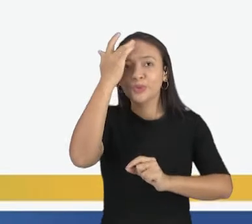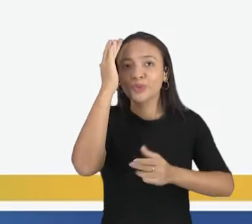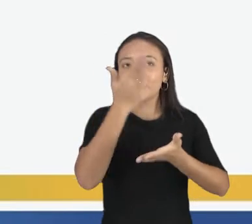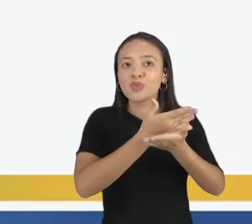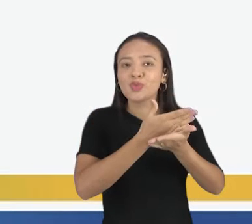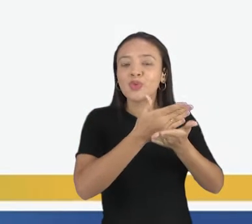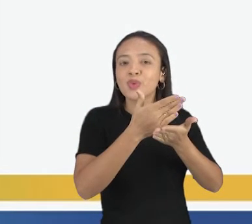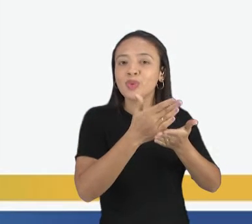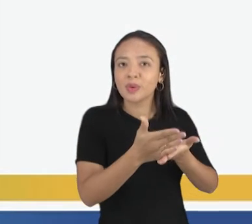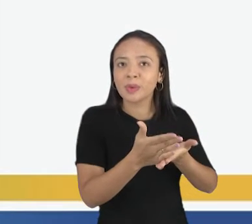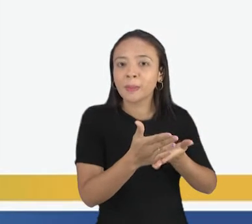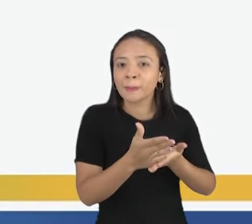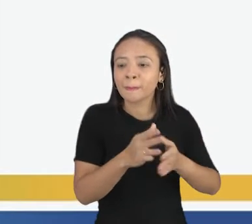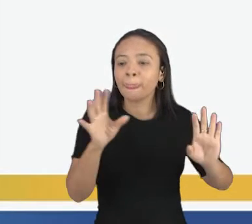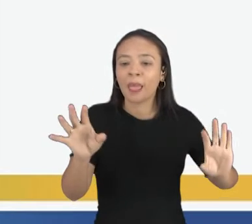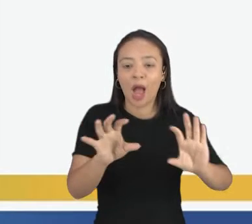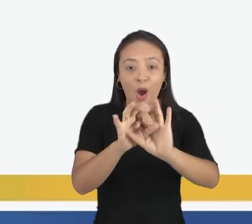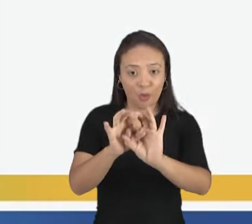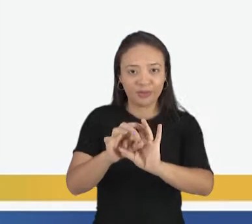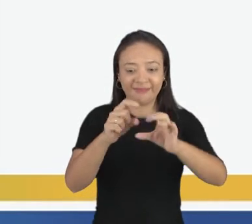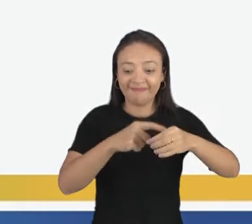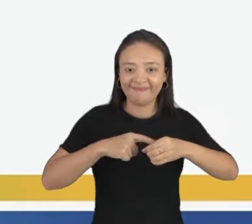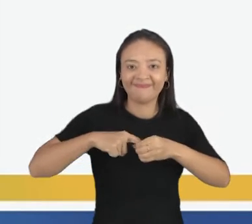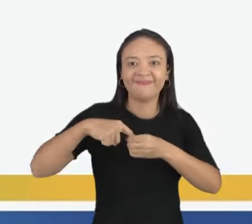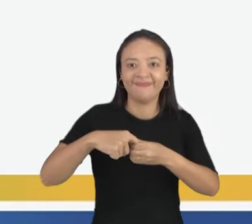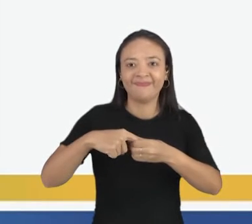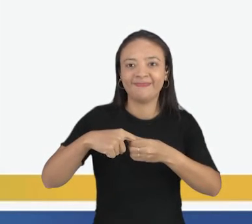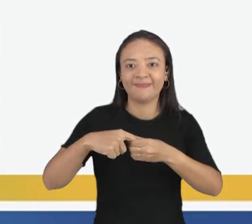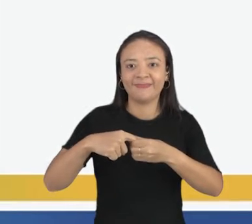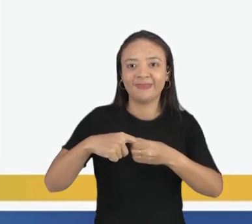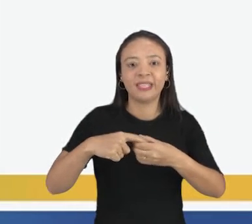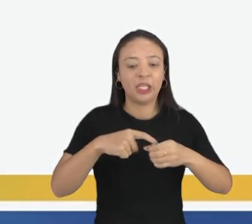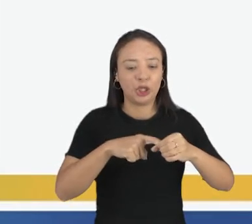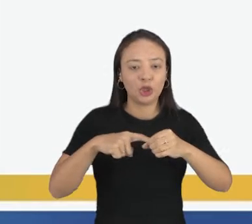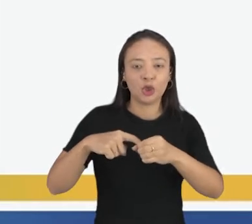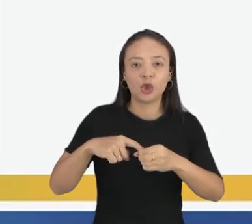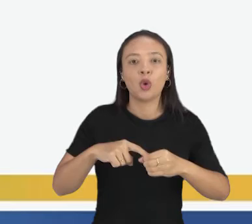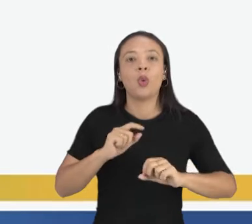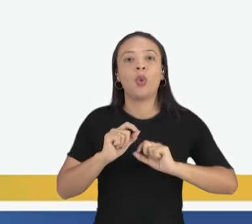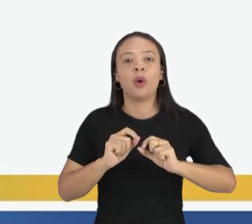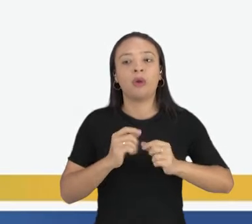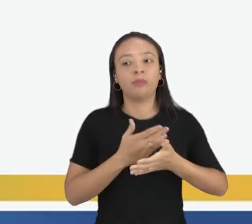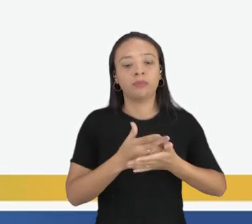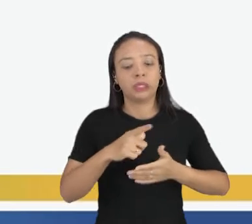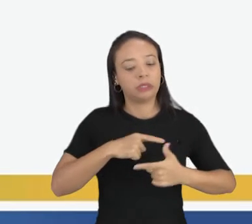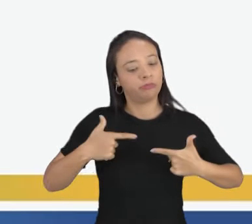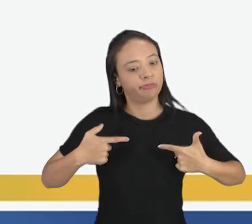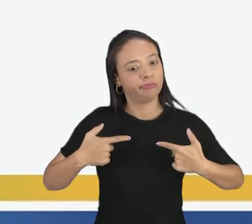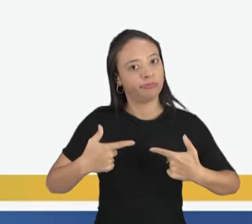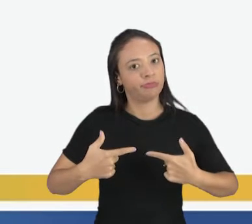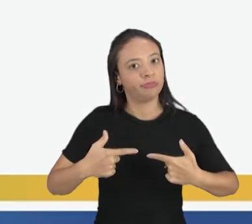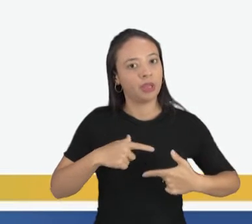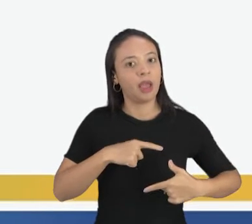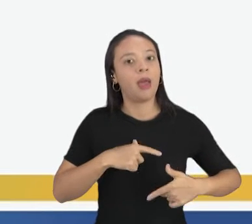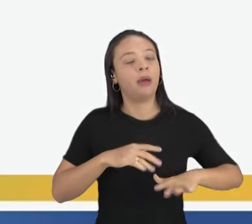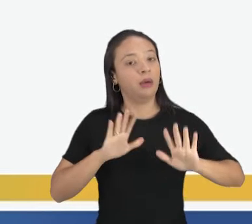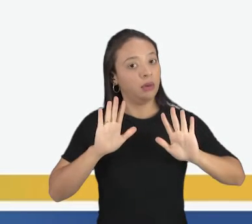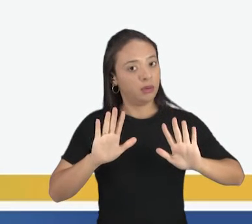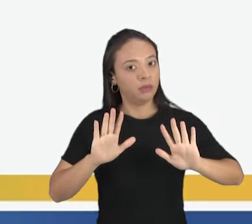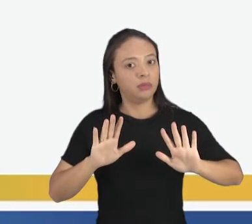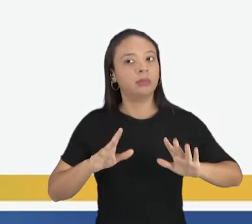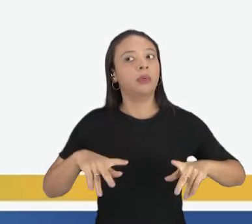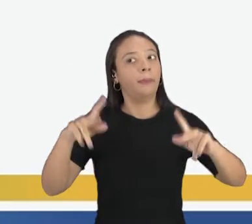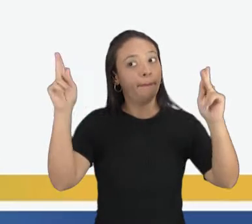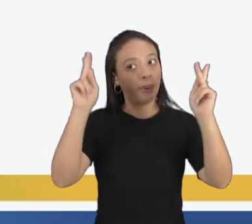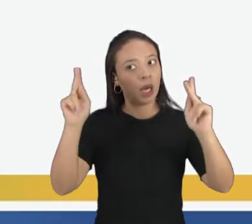começam a fazer alianças, elas começam a se armar, os países começam a se armar, mas eles estão naquela paz, ser uma paz